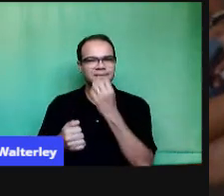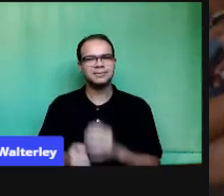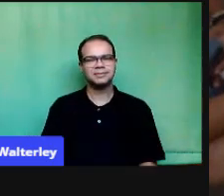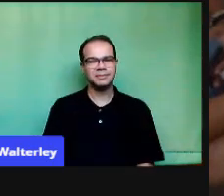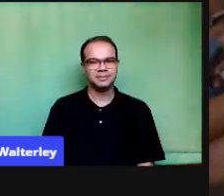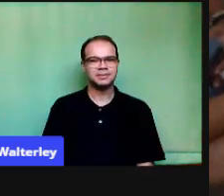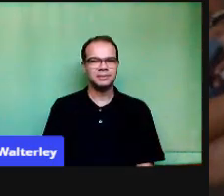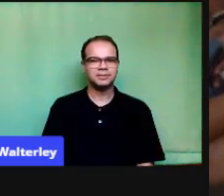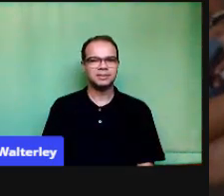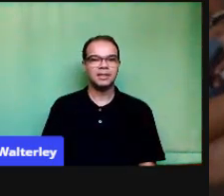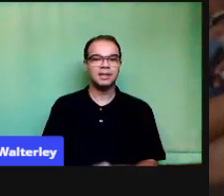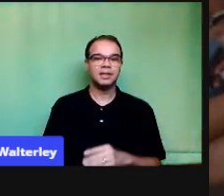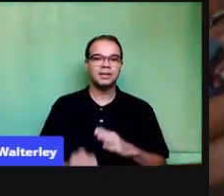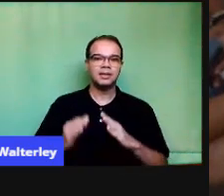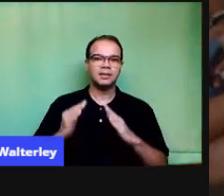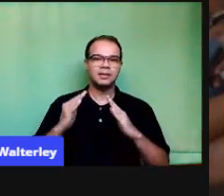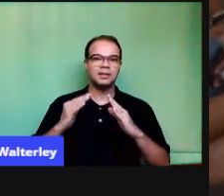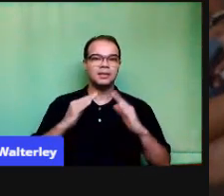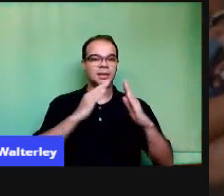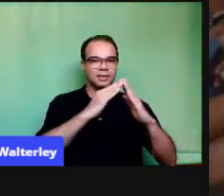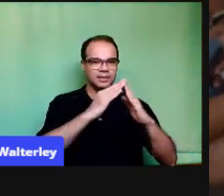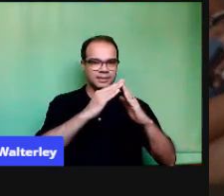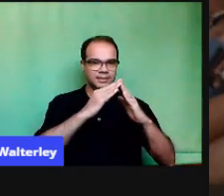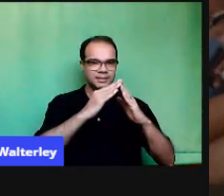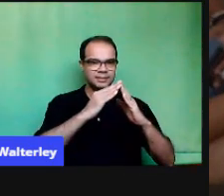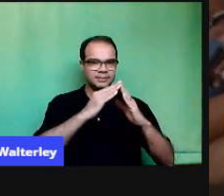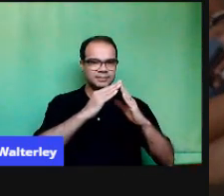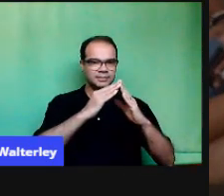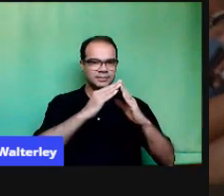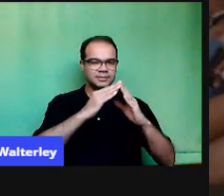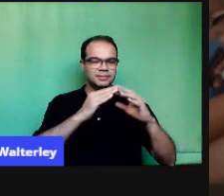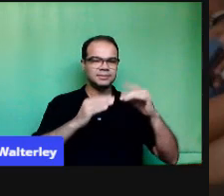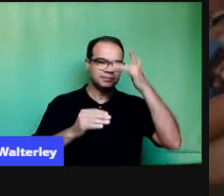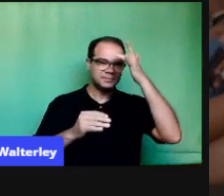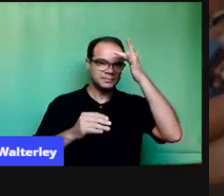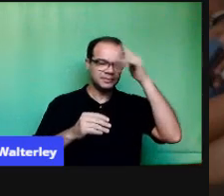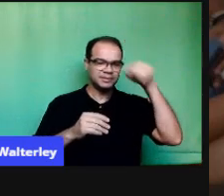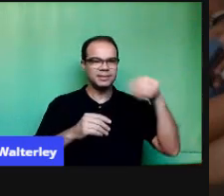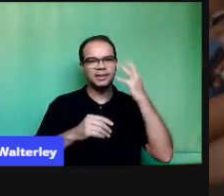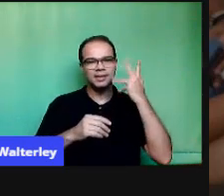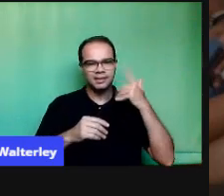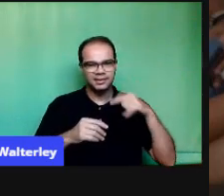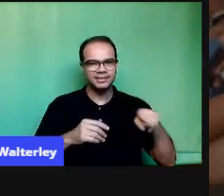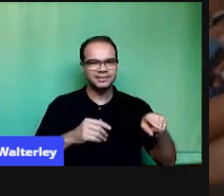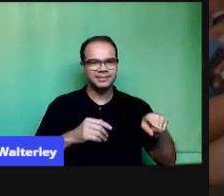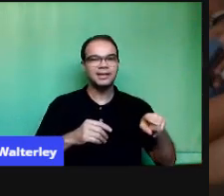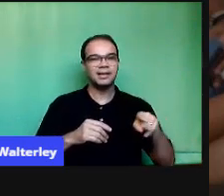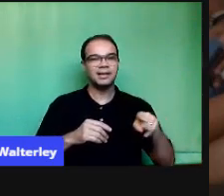num orfanato, feito no Nova Lima, e essa aqui é uma visita feita